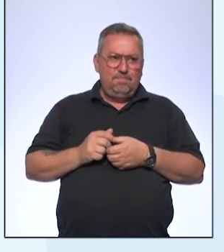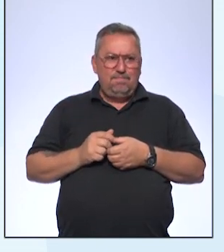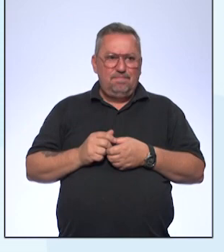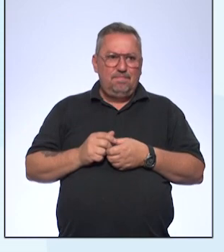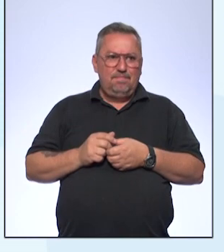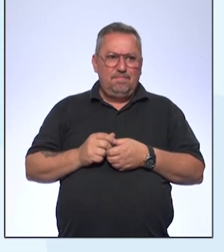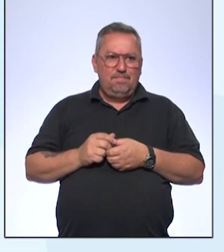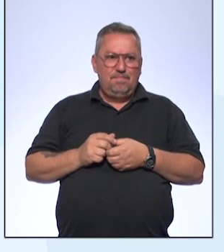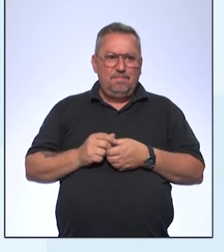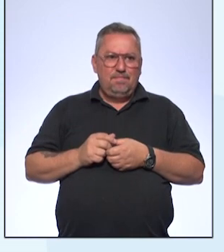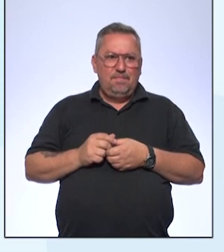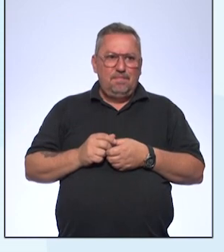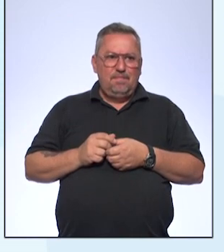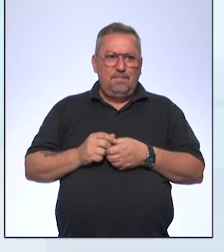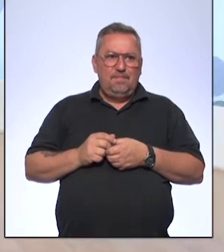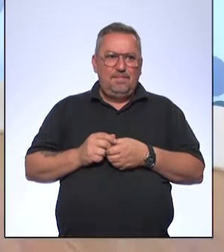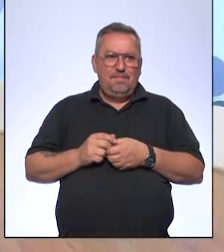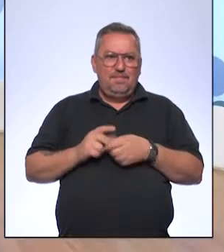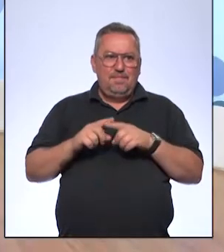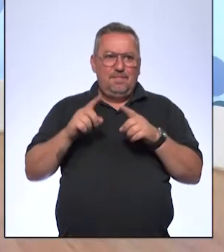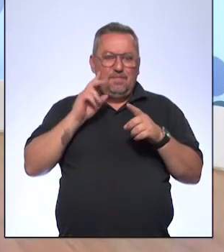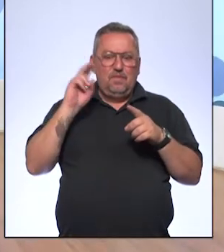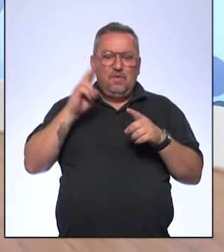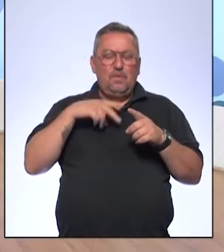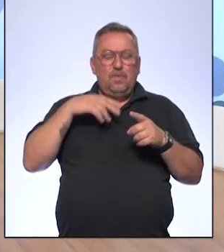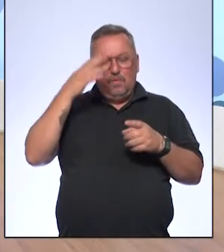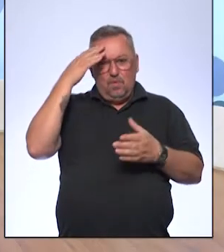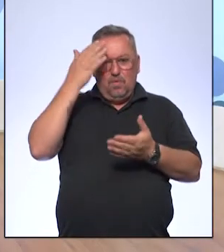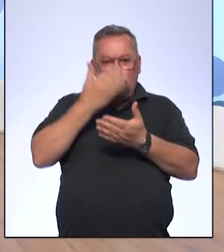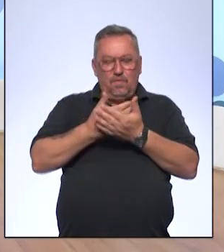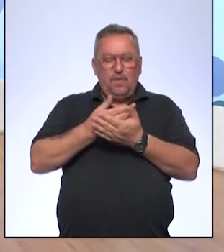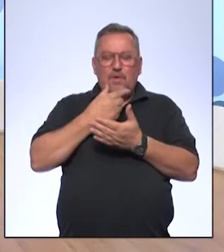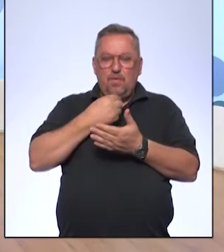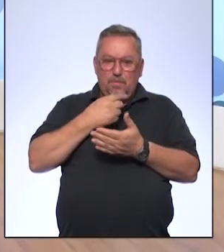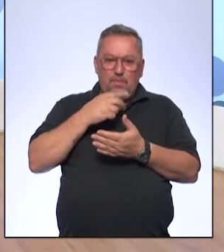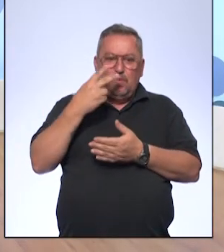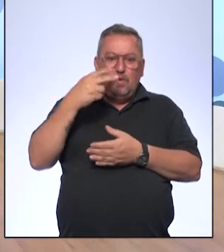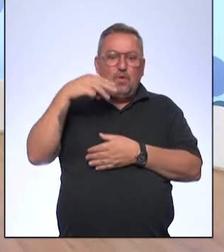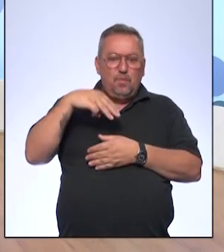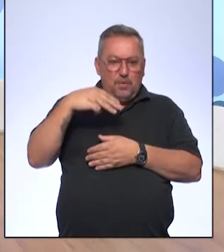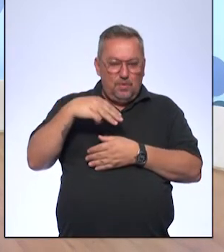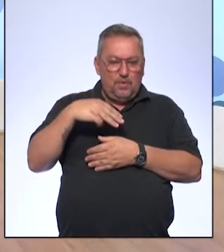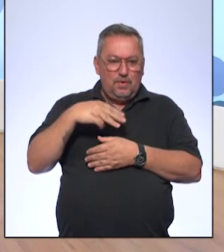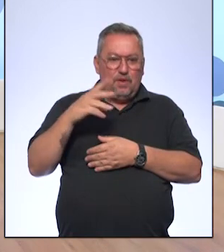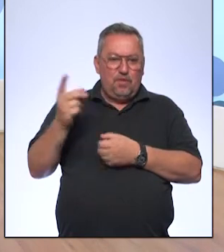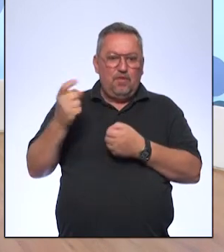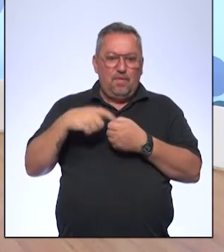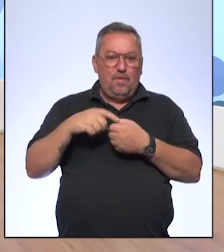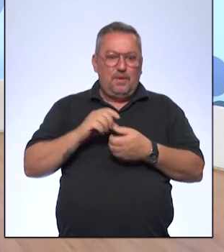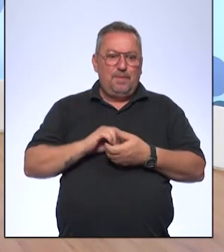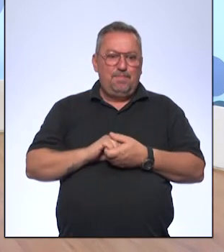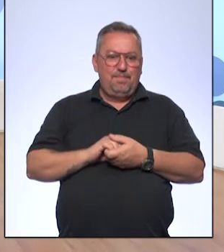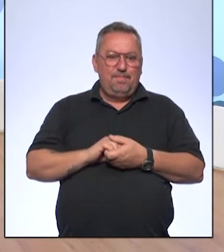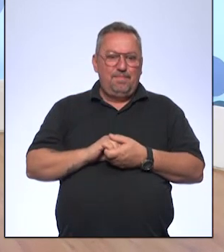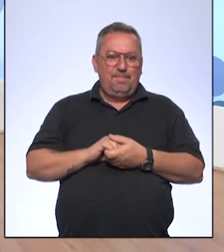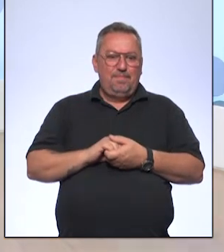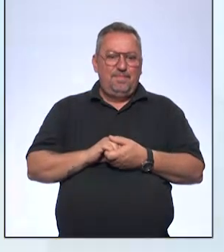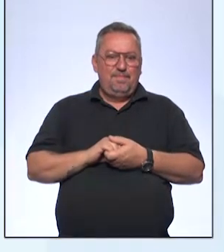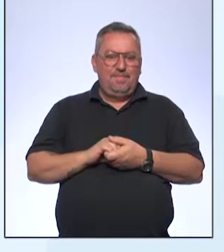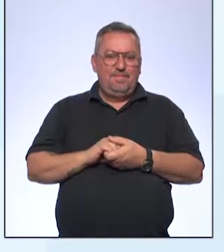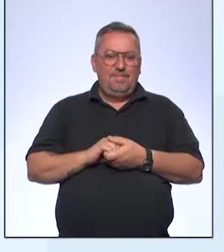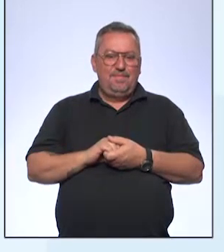Você está sendo... Bom, como eu confio nesses meninos, vamos lá. Dois minutos. 2 minutos e a gente já retorna, beleza? Bom